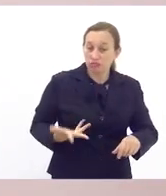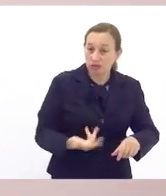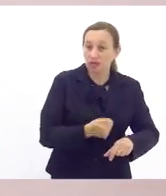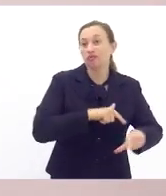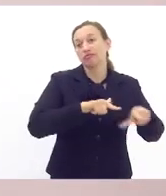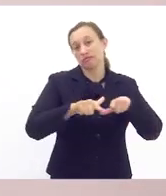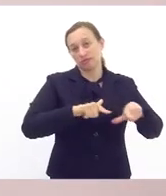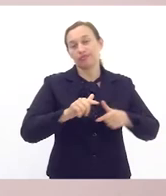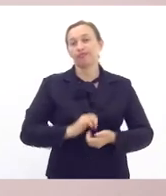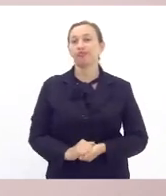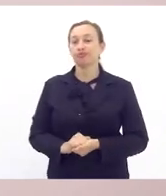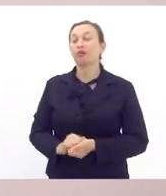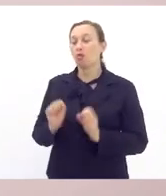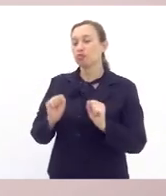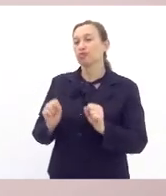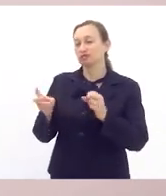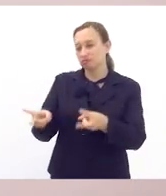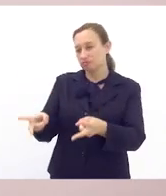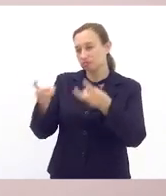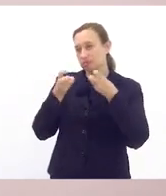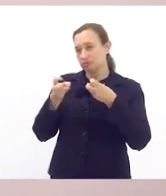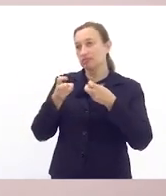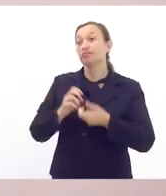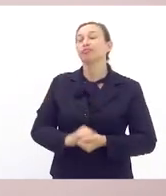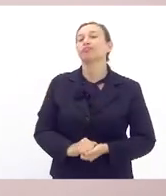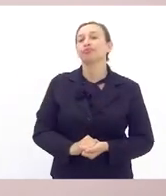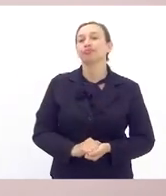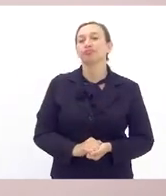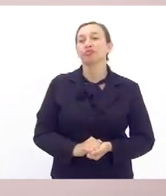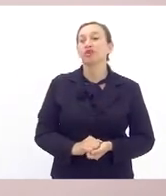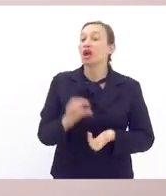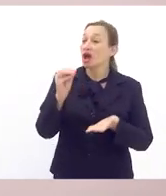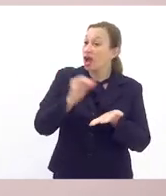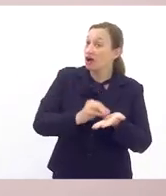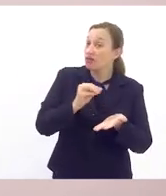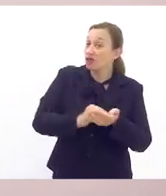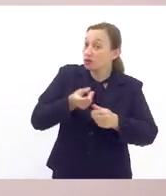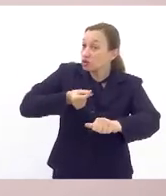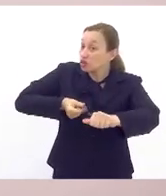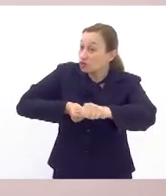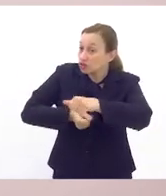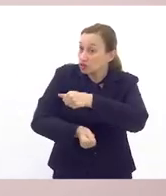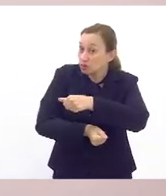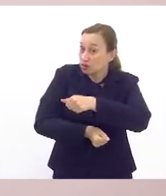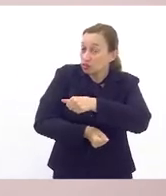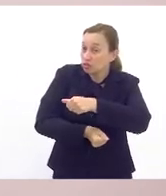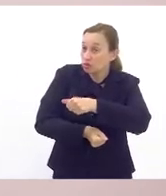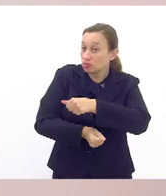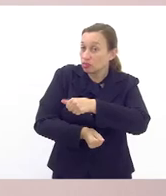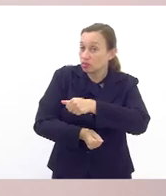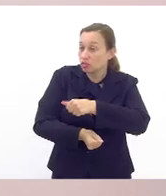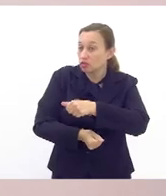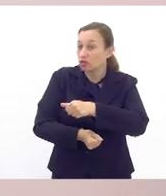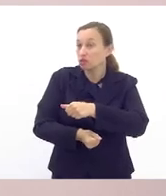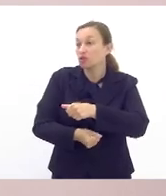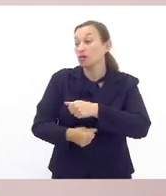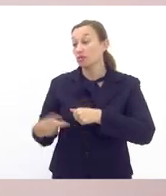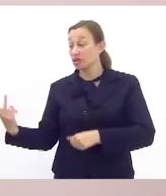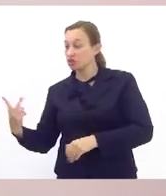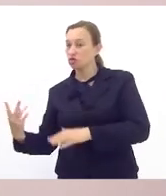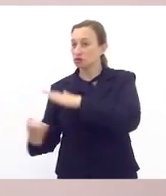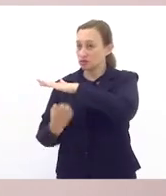eu pude aqui perceber que a falta de investimentos né pela feita por essas